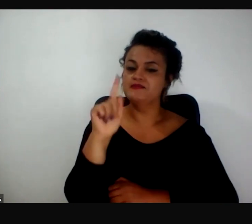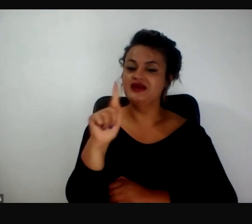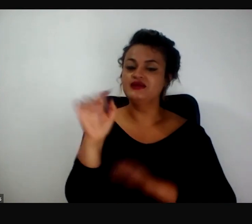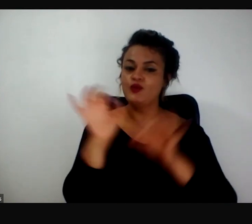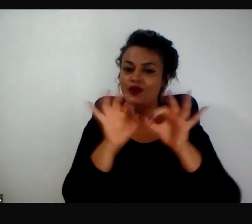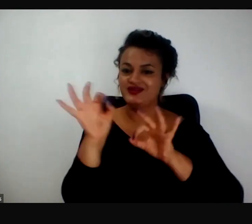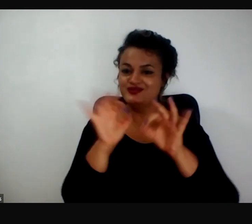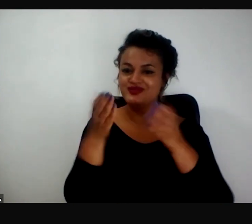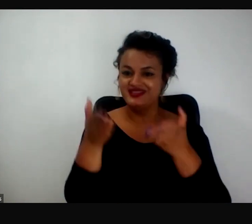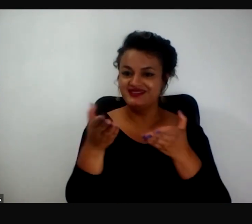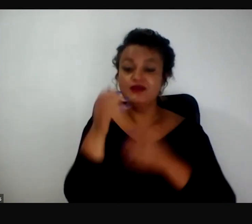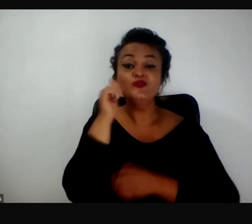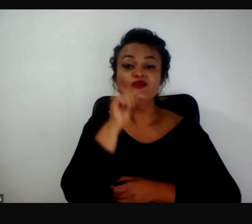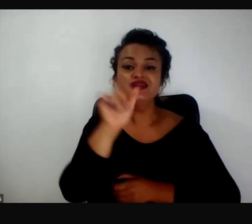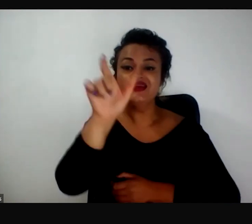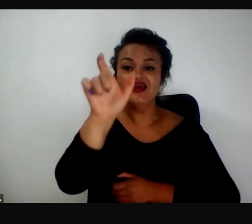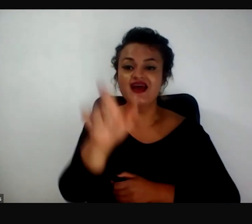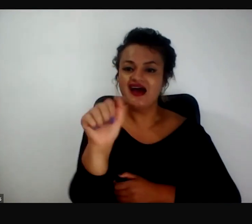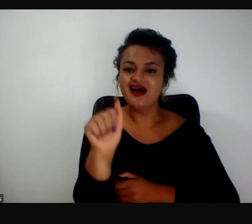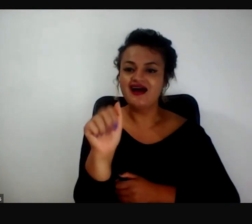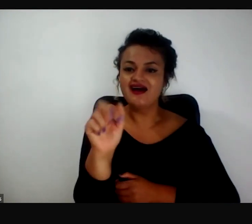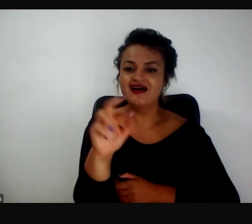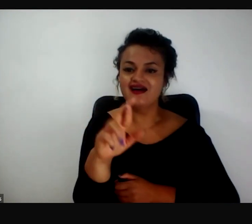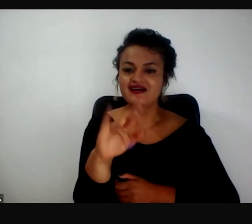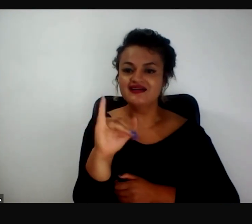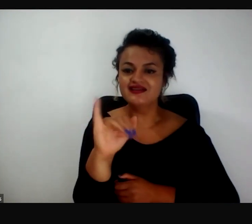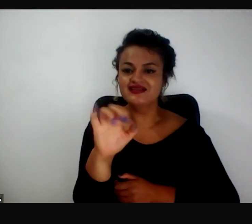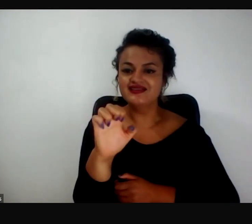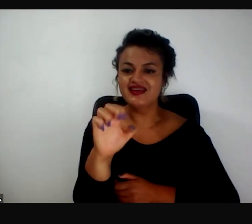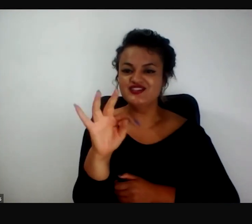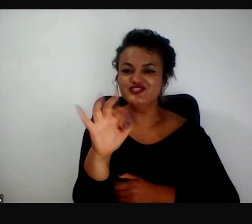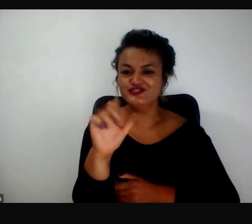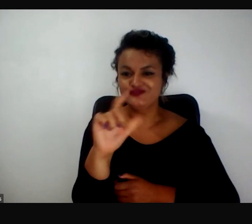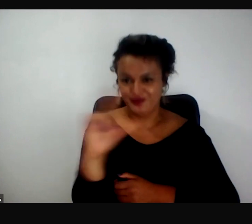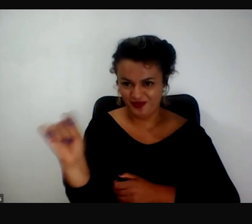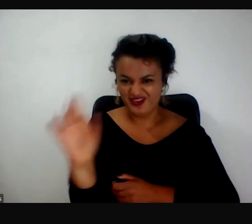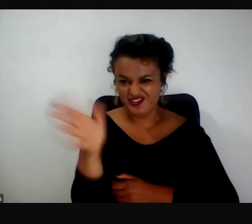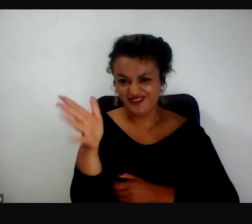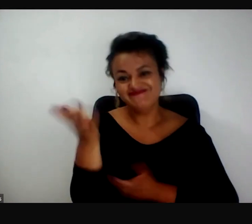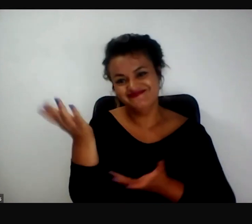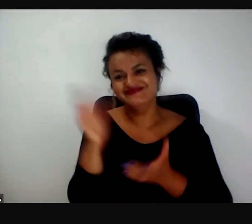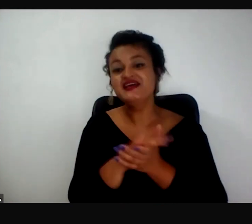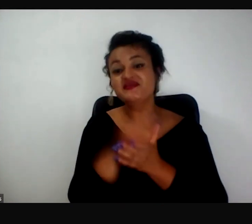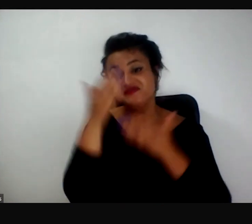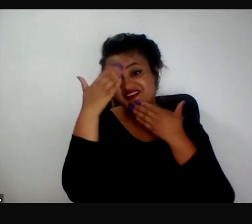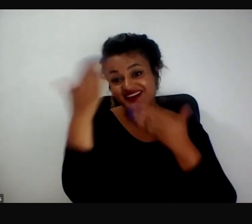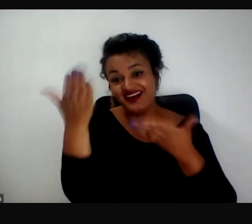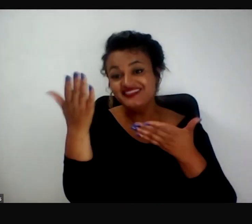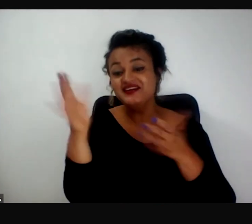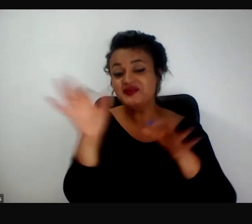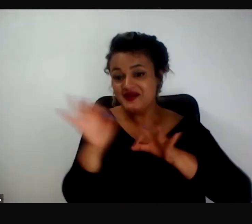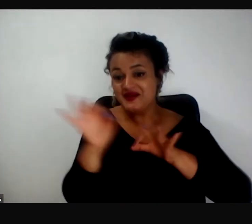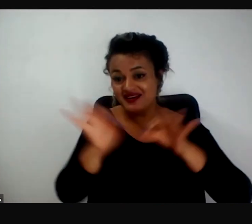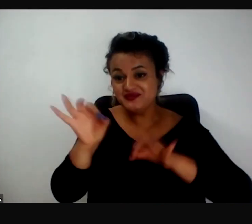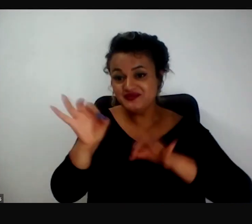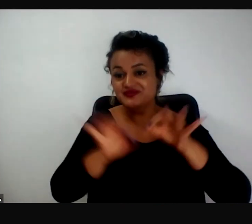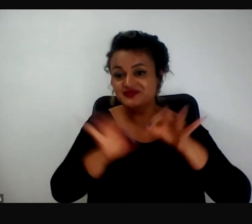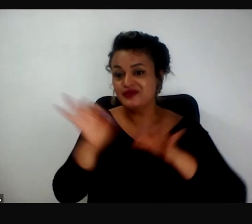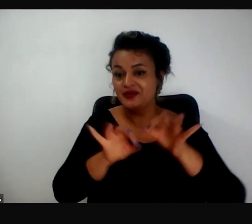isso na pessoa da Ariete, que eu acho que já saiu. Então, Ariete, obrigado, viu, por ter diligenciado para que